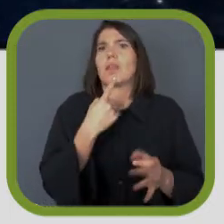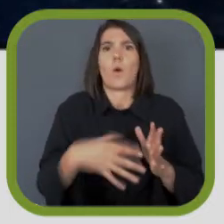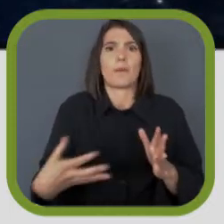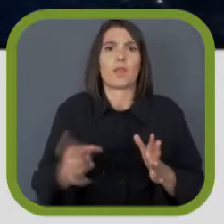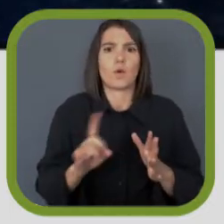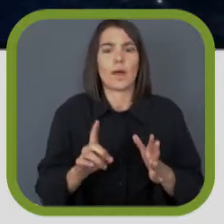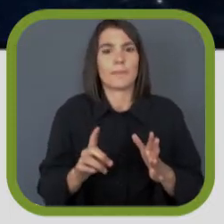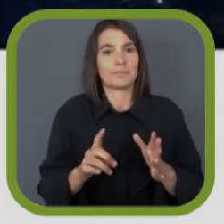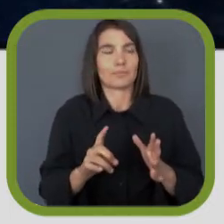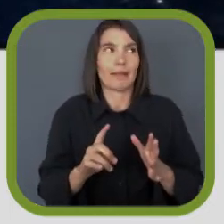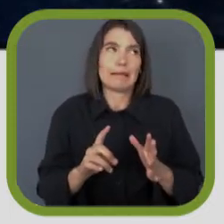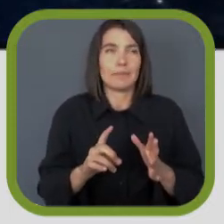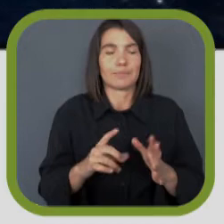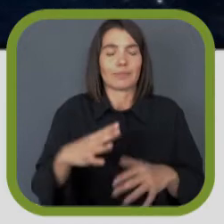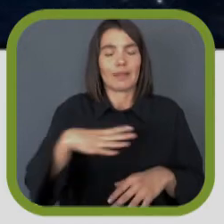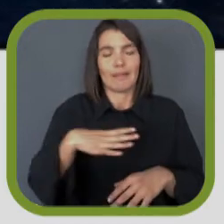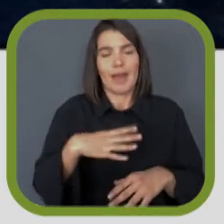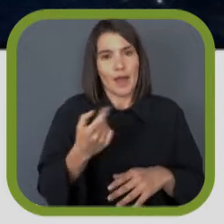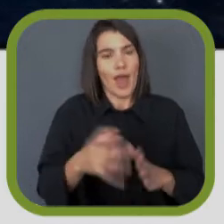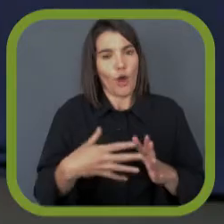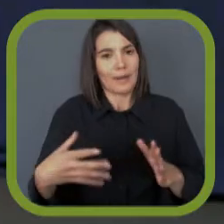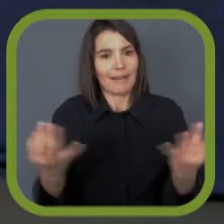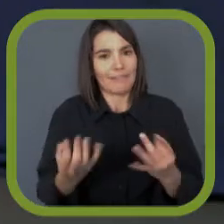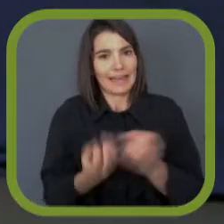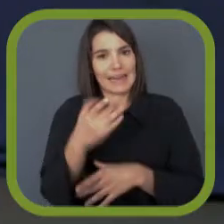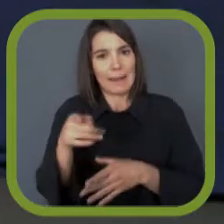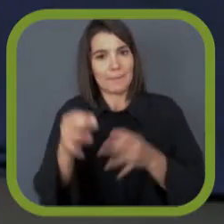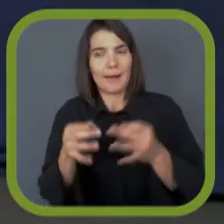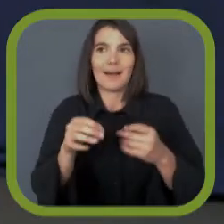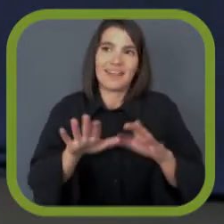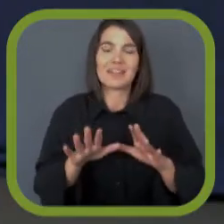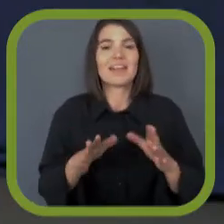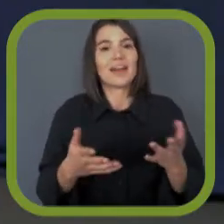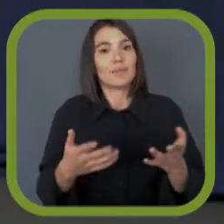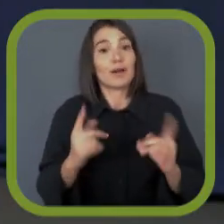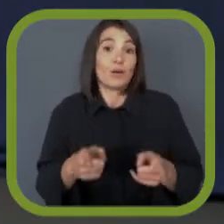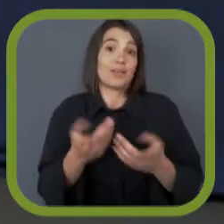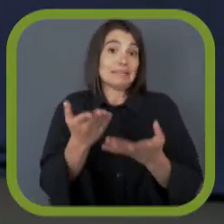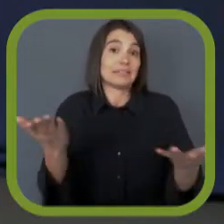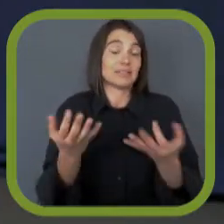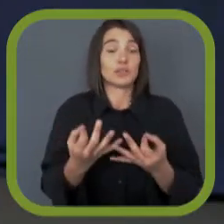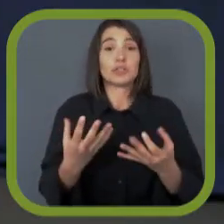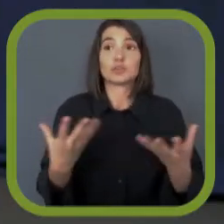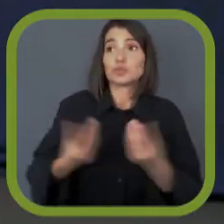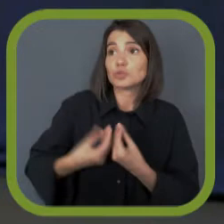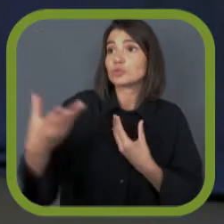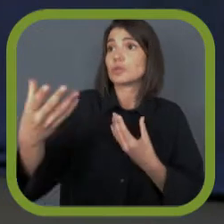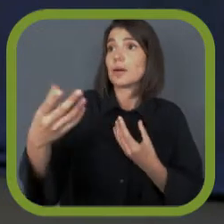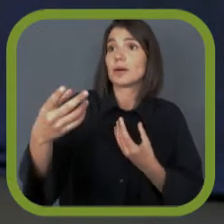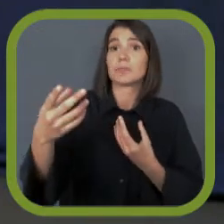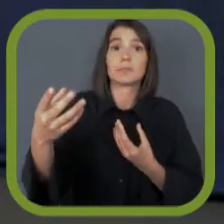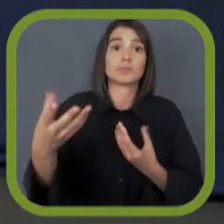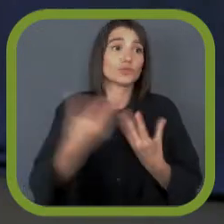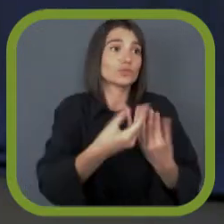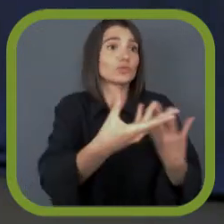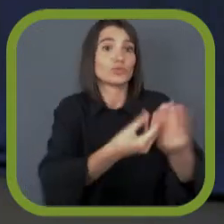complicado. Afinal, eu estava enganado, é bastante mais complicado do que pensava fazer um ventilador. Mas começou assim, começámos a juntar,